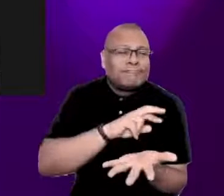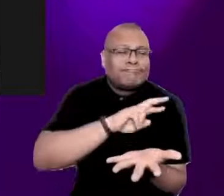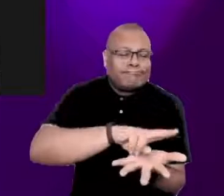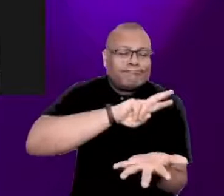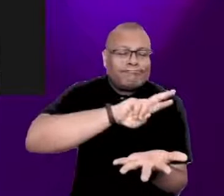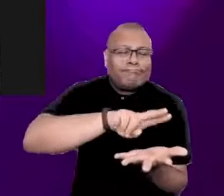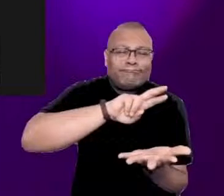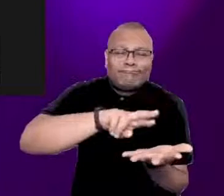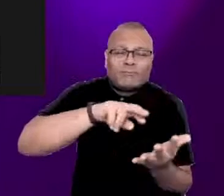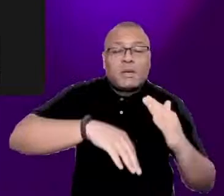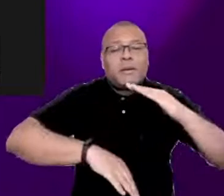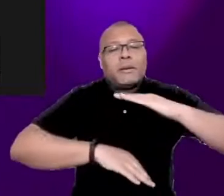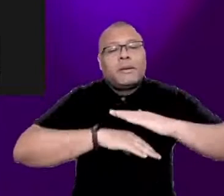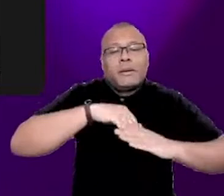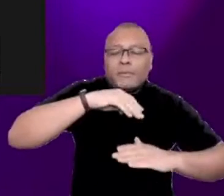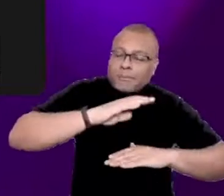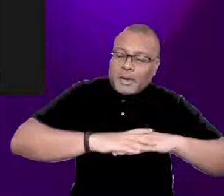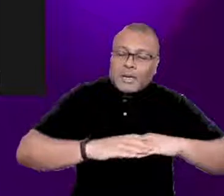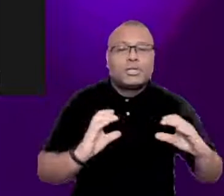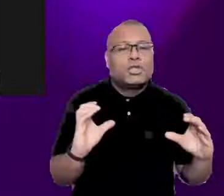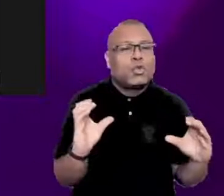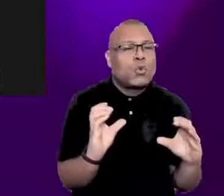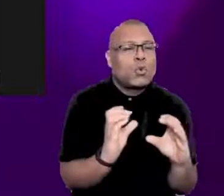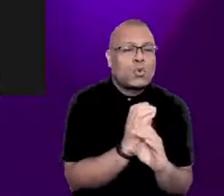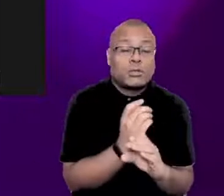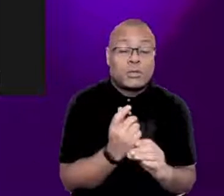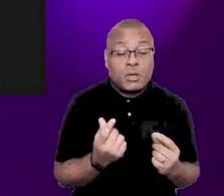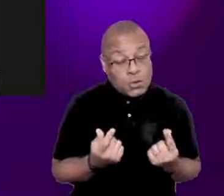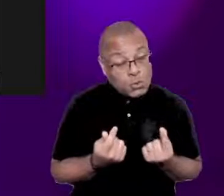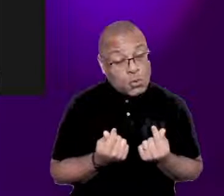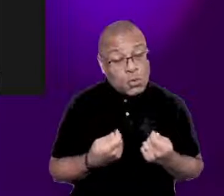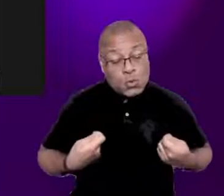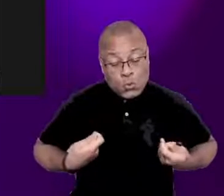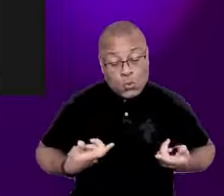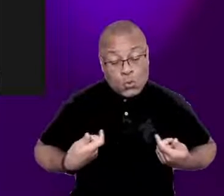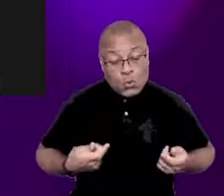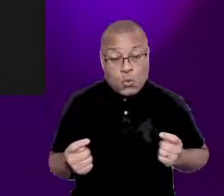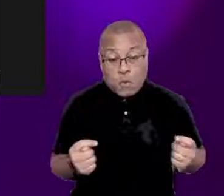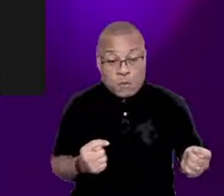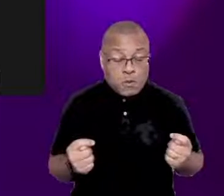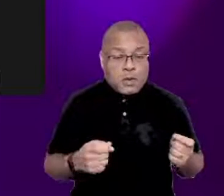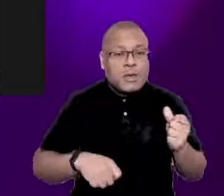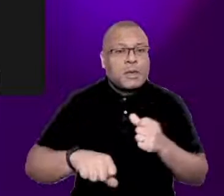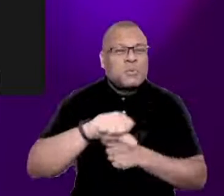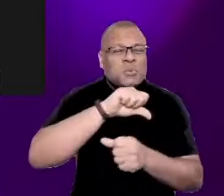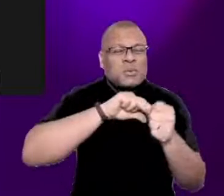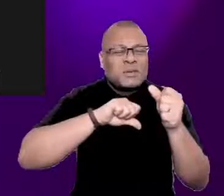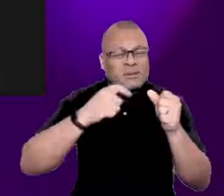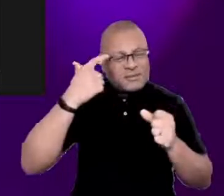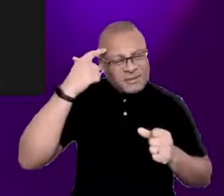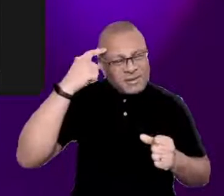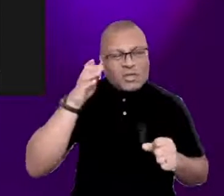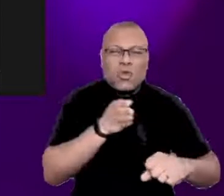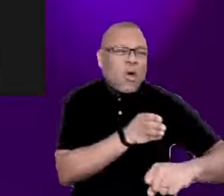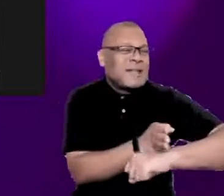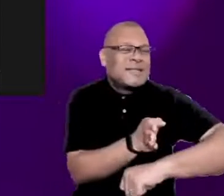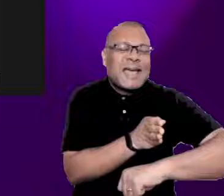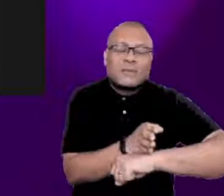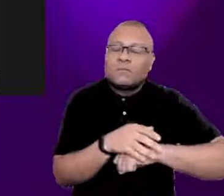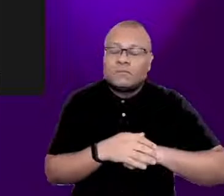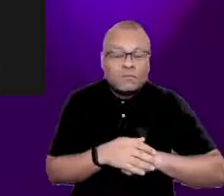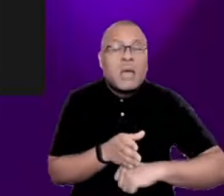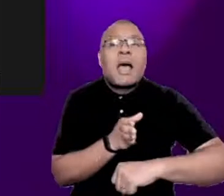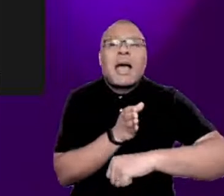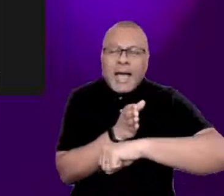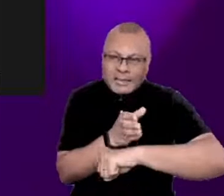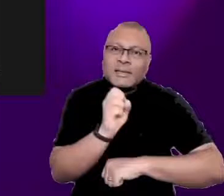variação de prática, de desfechos e de custos, e mudar a ideia de que a gente só precisa garantir o acesso. A gente precisa garantir